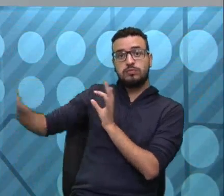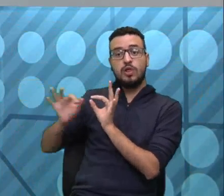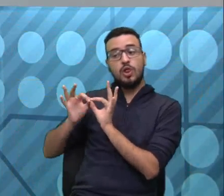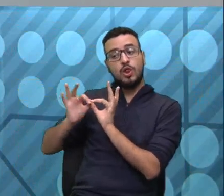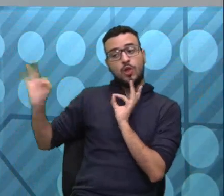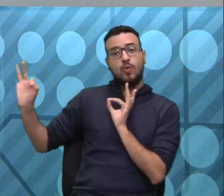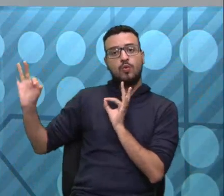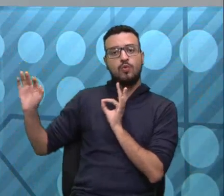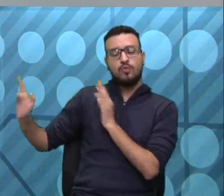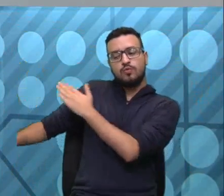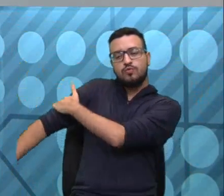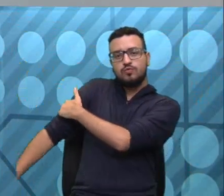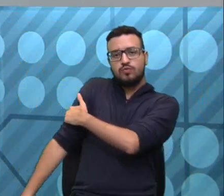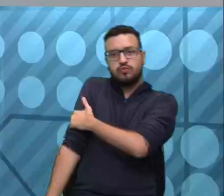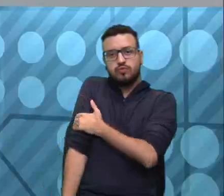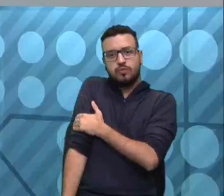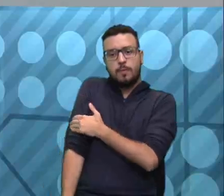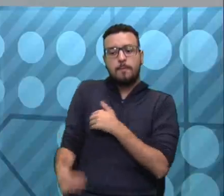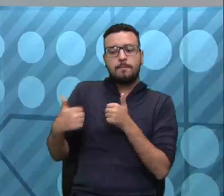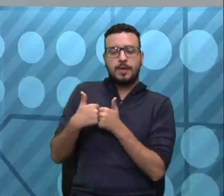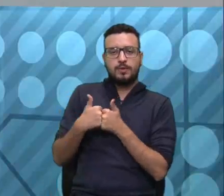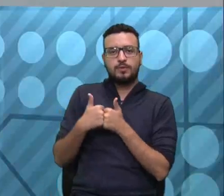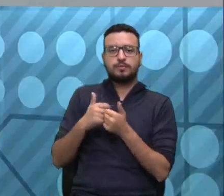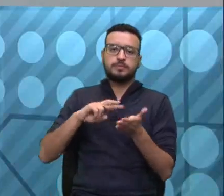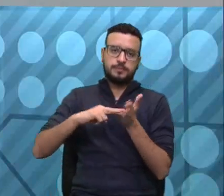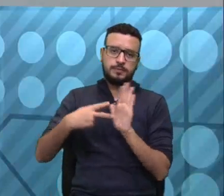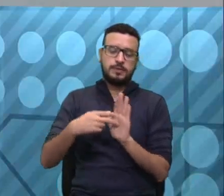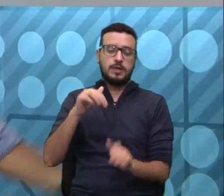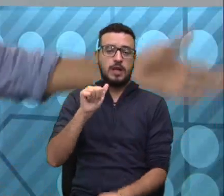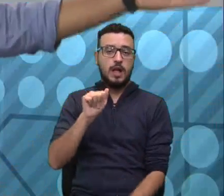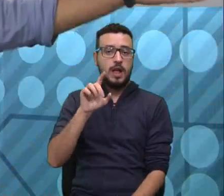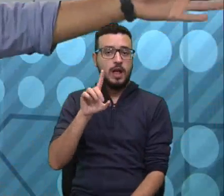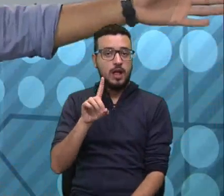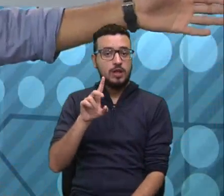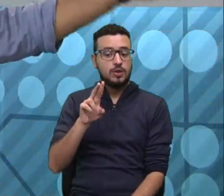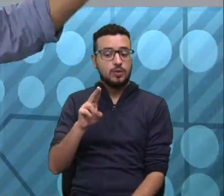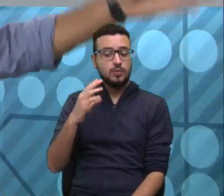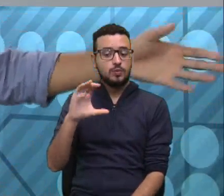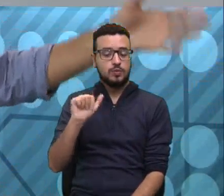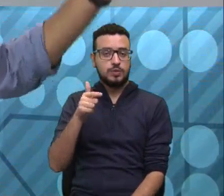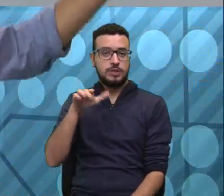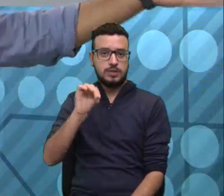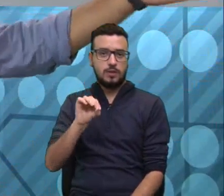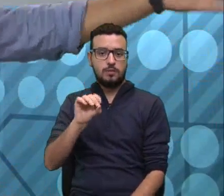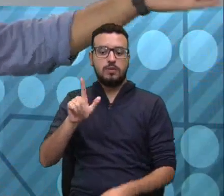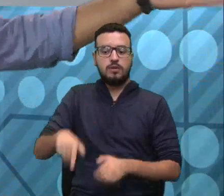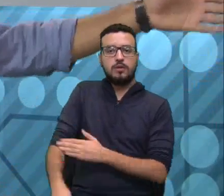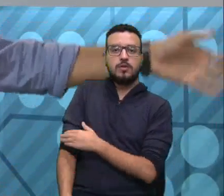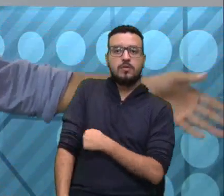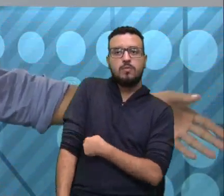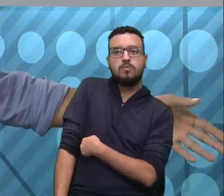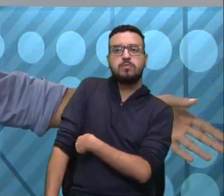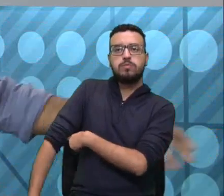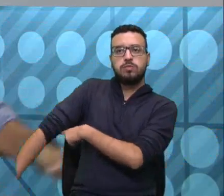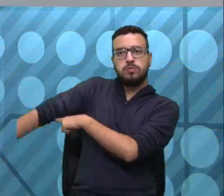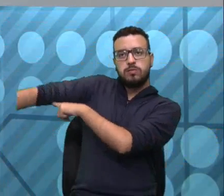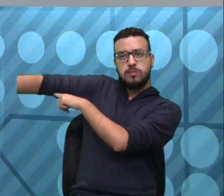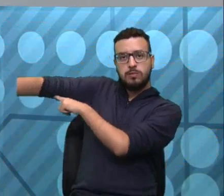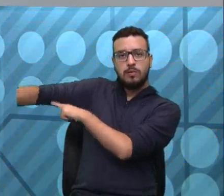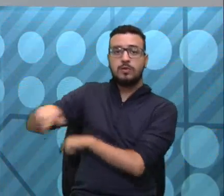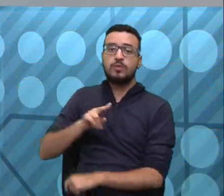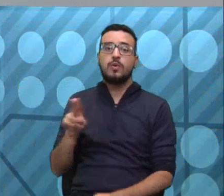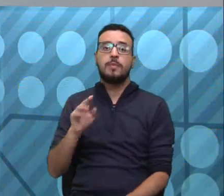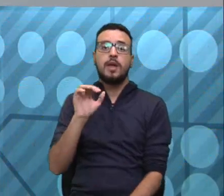mais próximo, aí eu tenho uma adução. Quando ele fica mais afastado, eu tenho uma abdução.